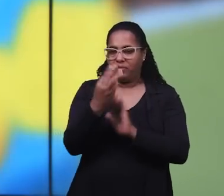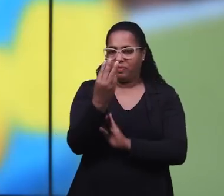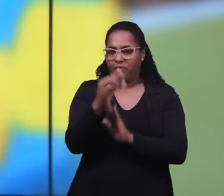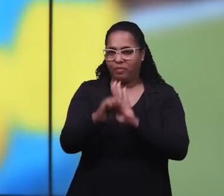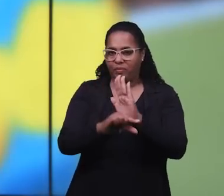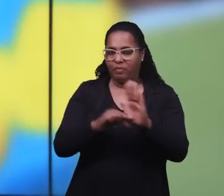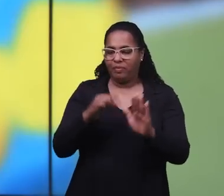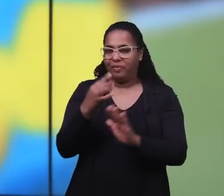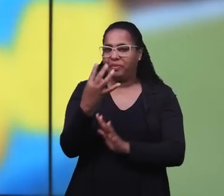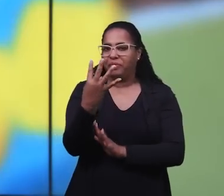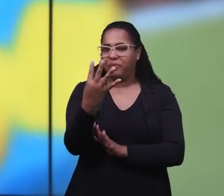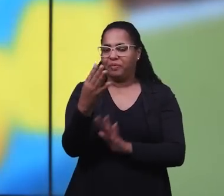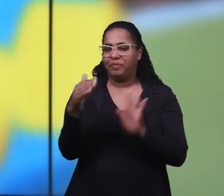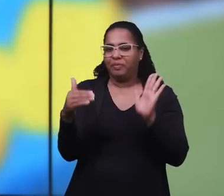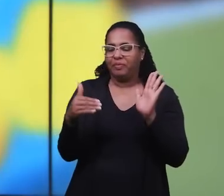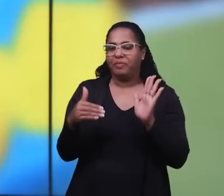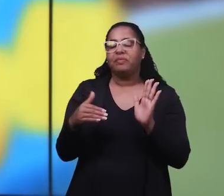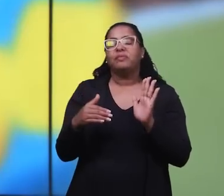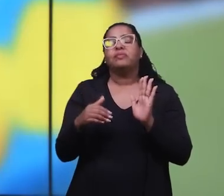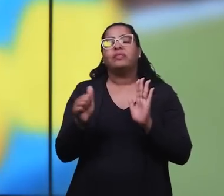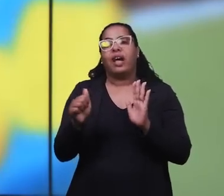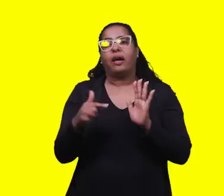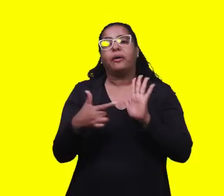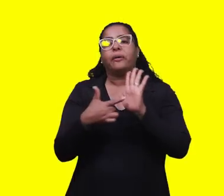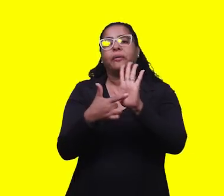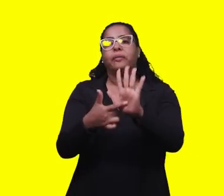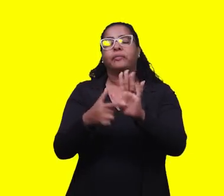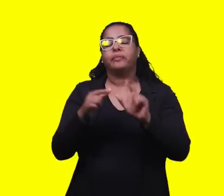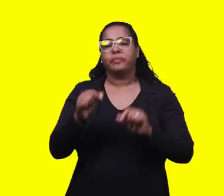3, verso 4a, que diz assim: